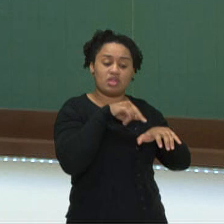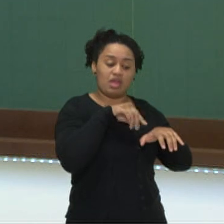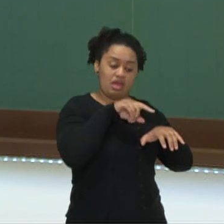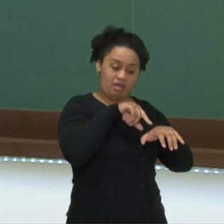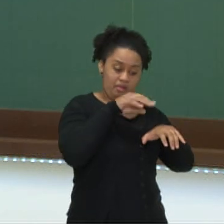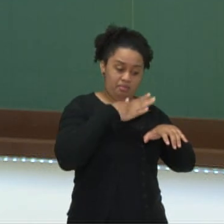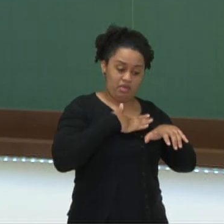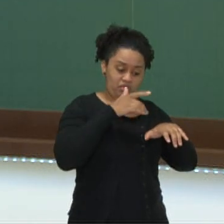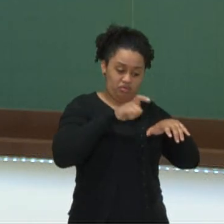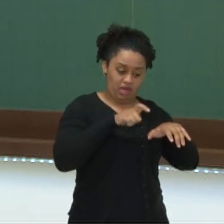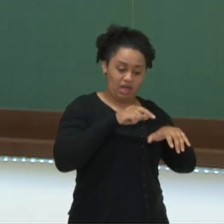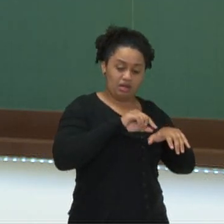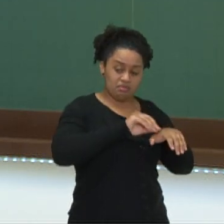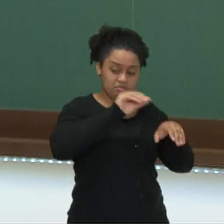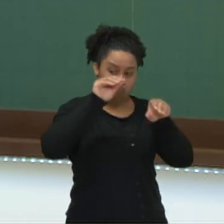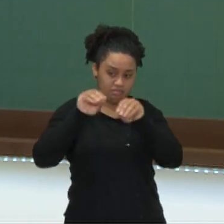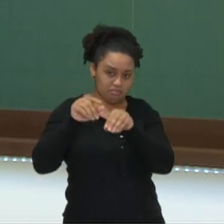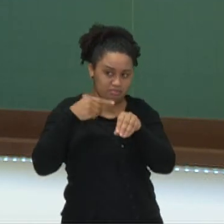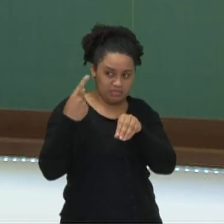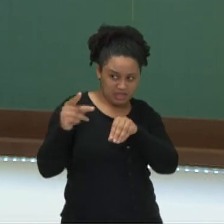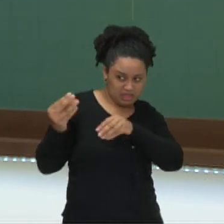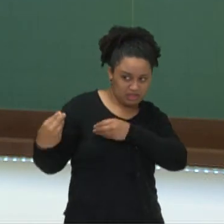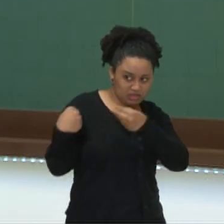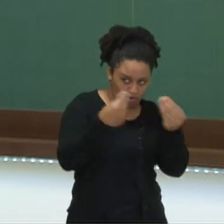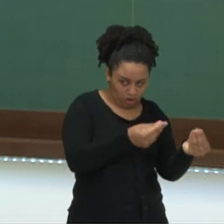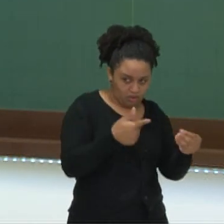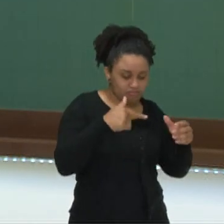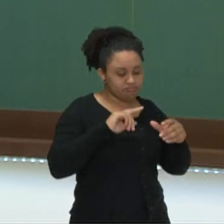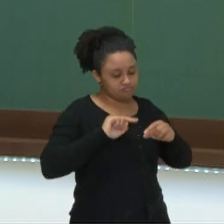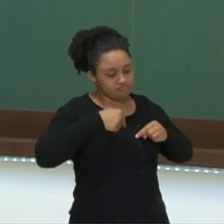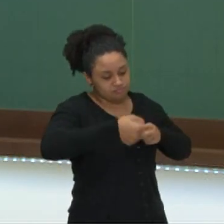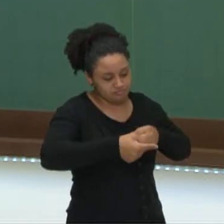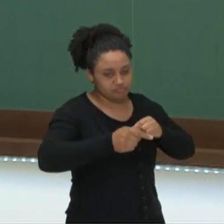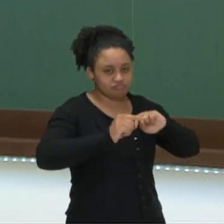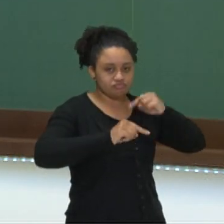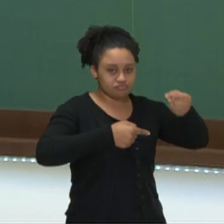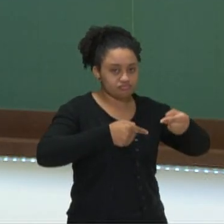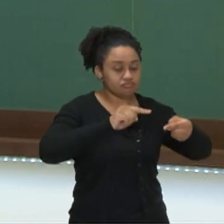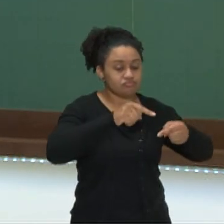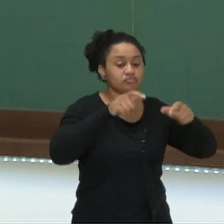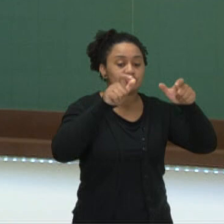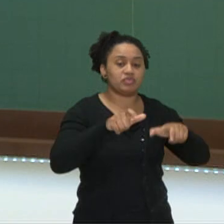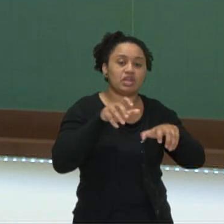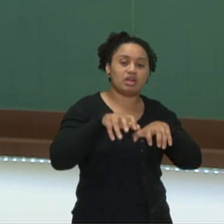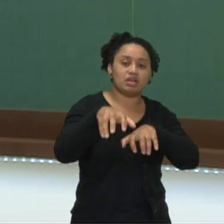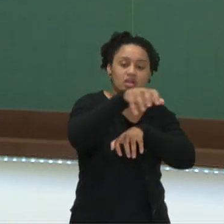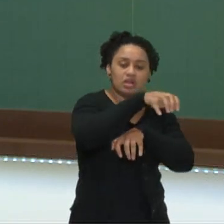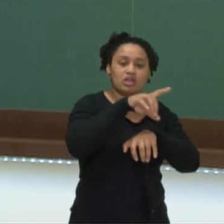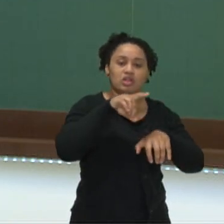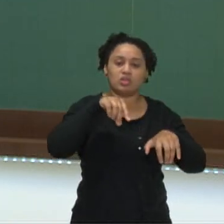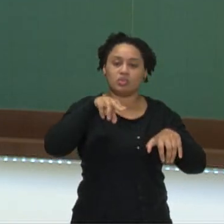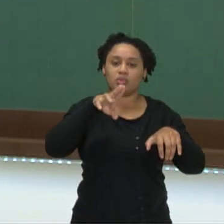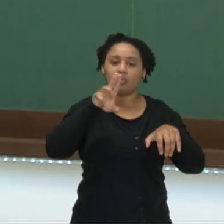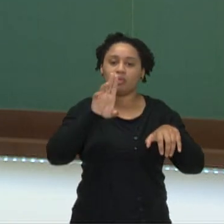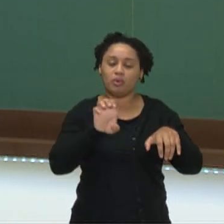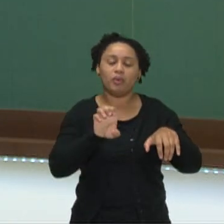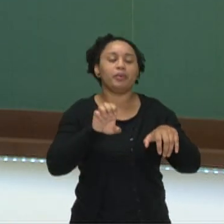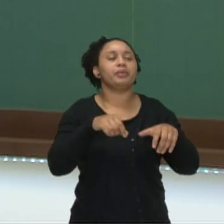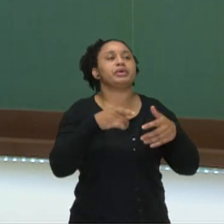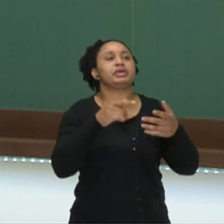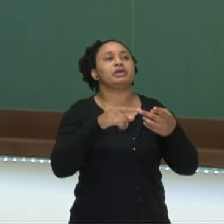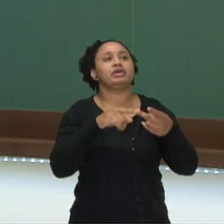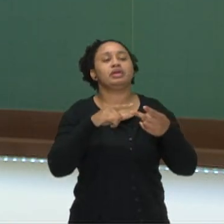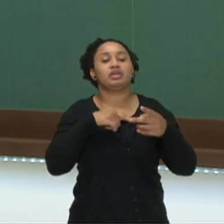terra para o outro, né? Algumas cidades nessa região onde era de um duque, nessa terra que era ali, que